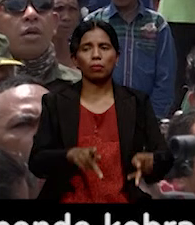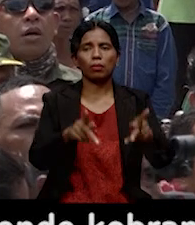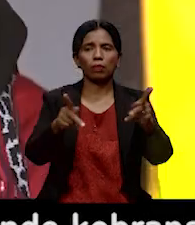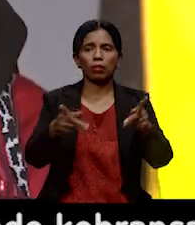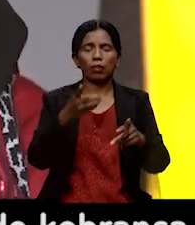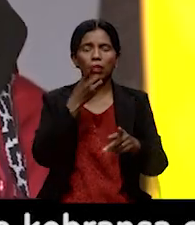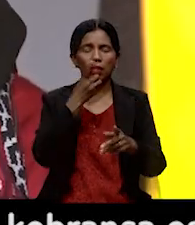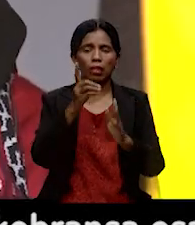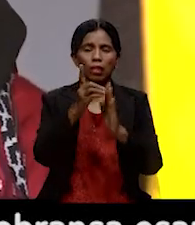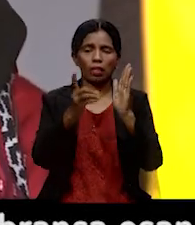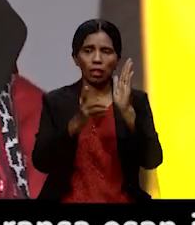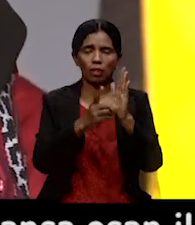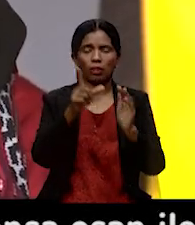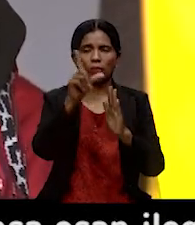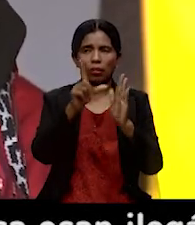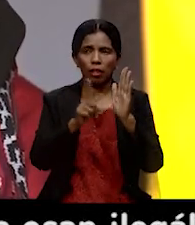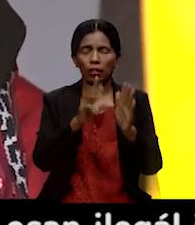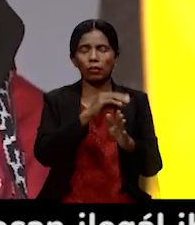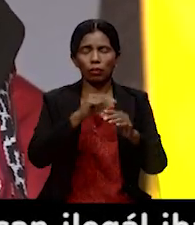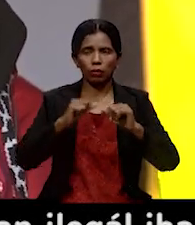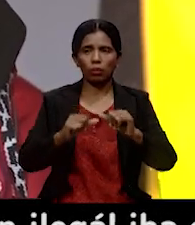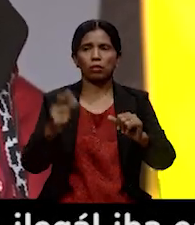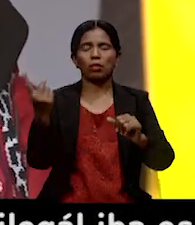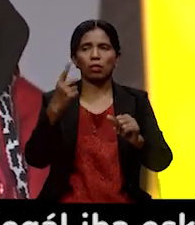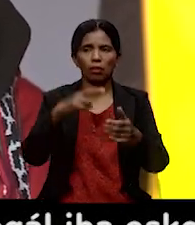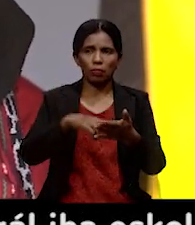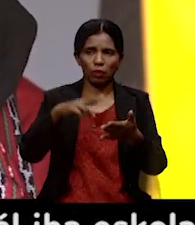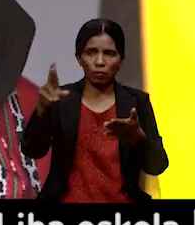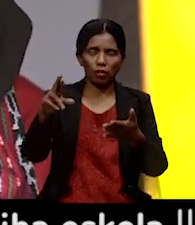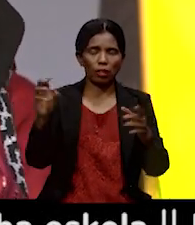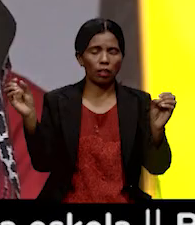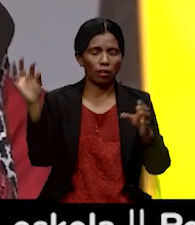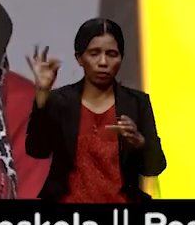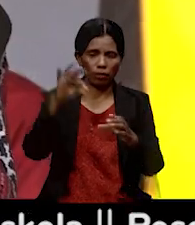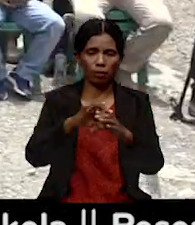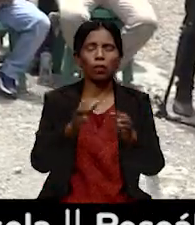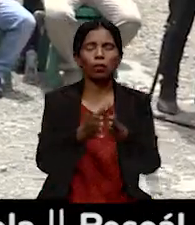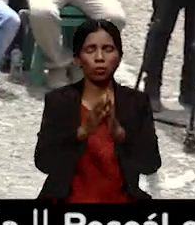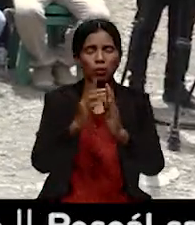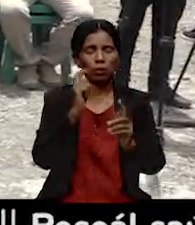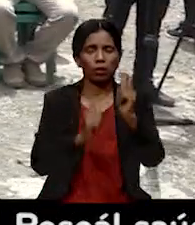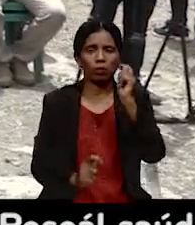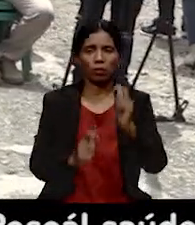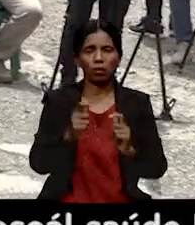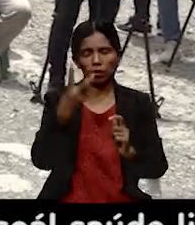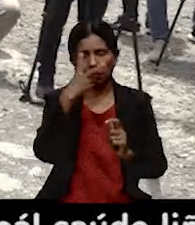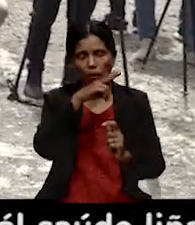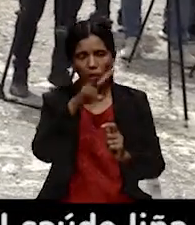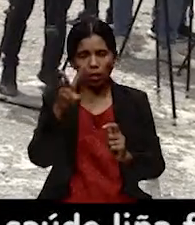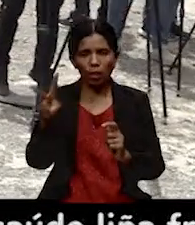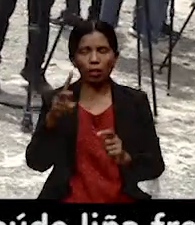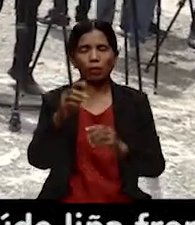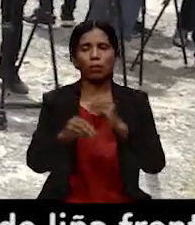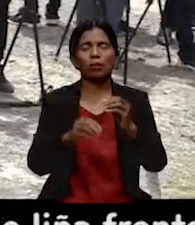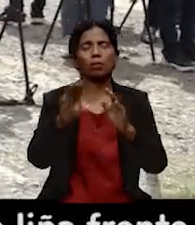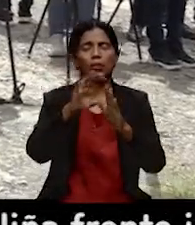lei no lei sira. Continua na fatin promulga caveta no bele husba tribunal atu hala fiscalização preventiva